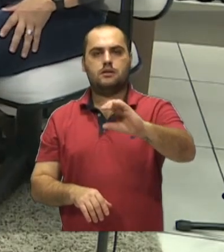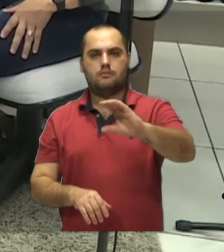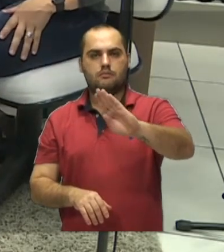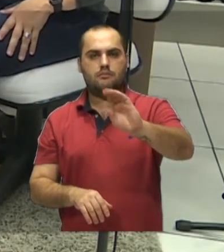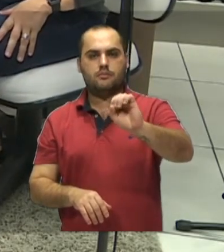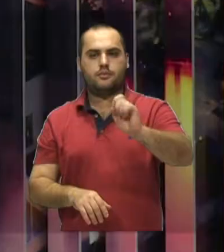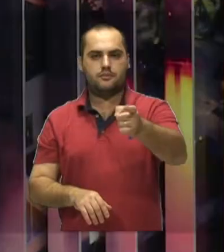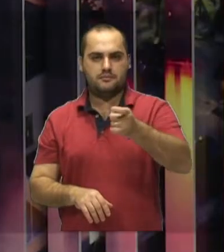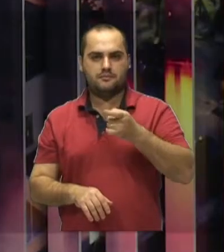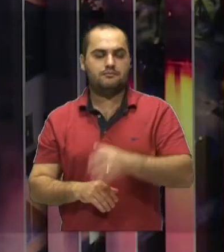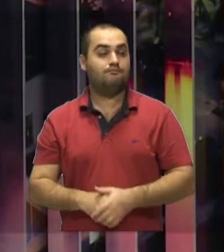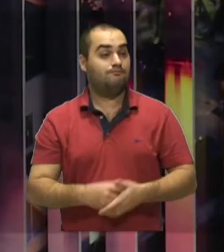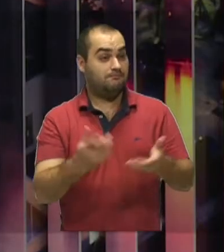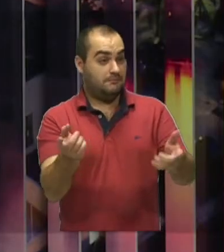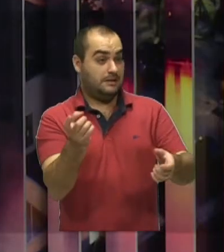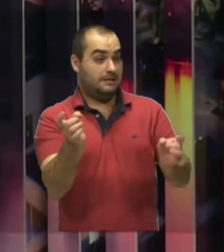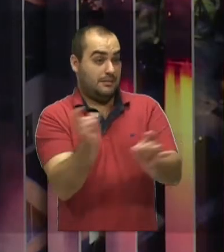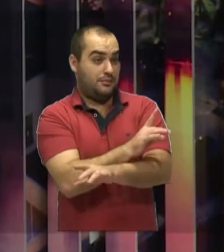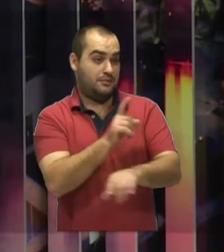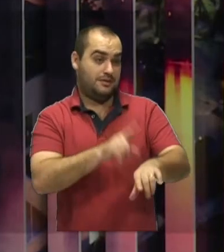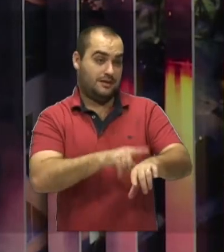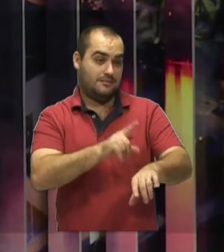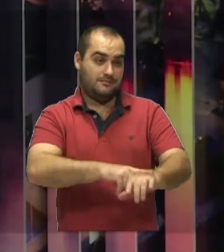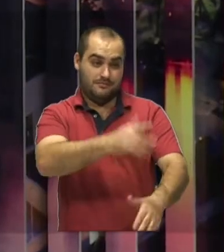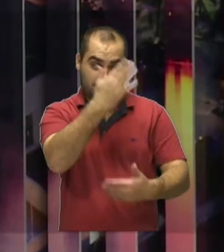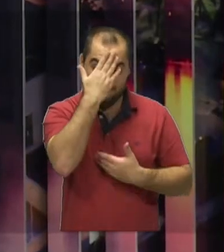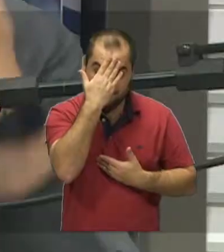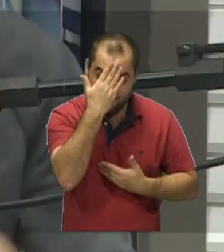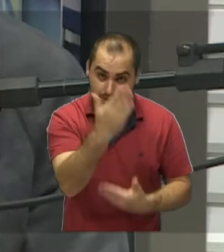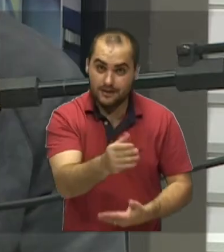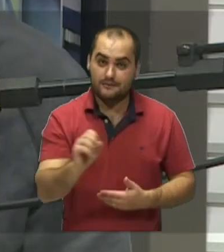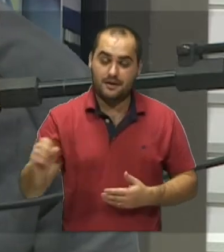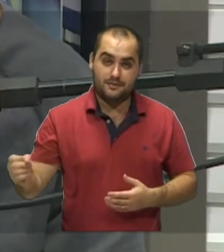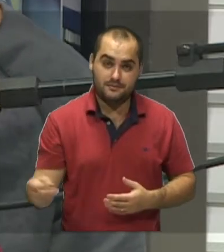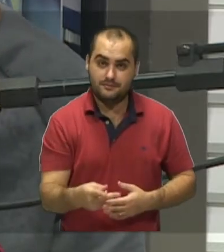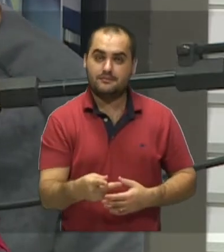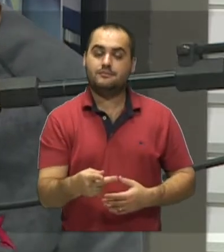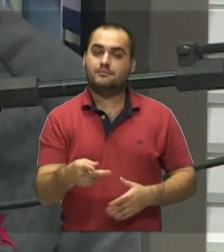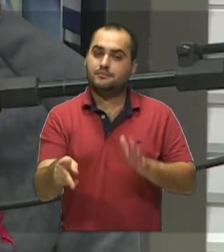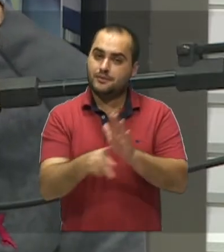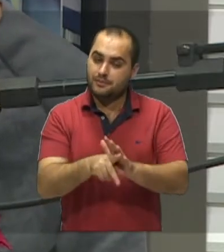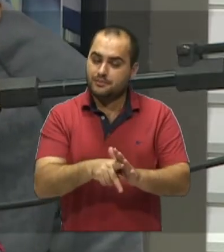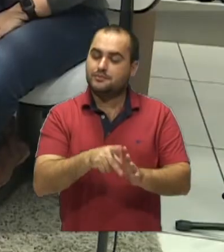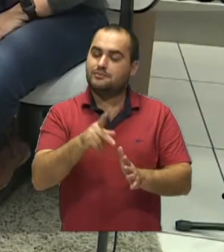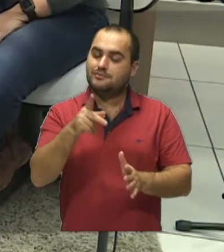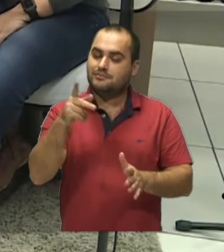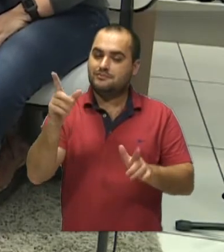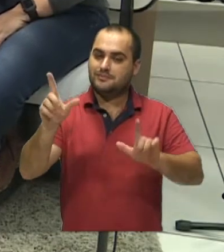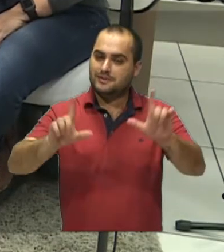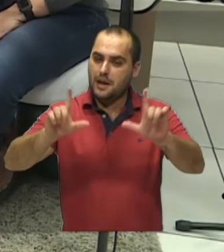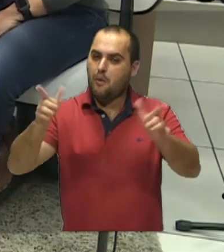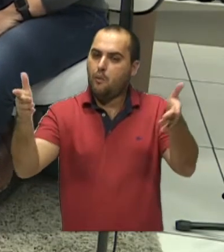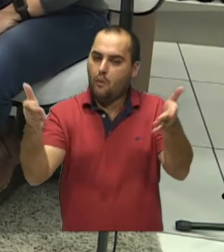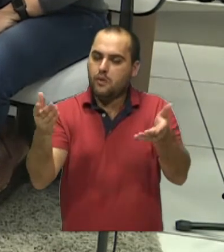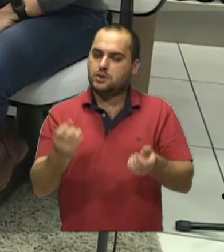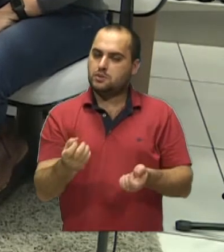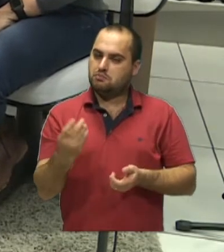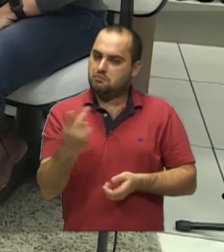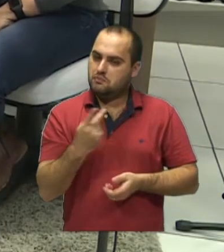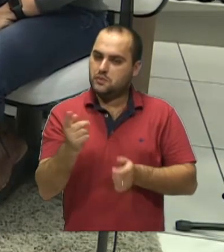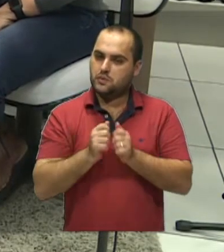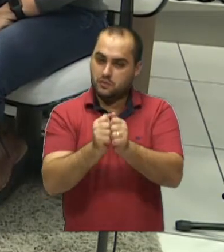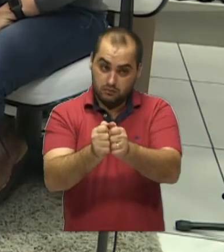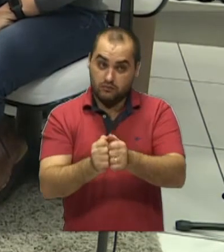programação. Giana, o nosso tempo se esgotou. Muito obrigado pela oportunidade de gravar o programa com você. Obrigada. E você